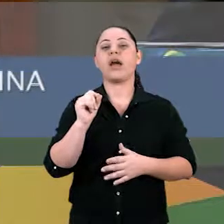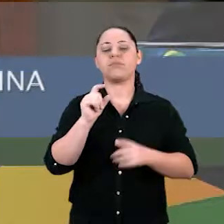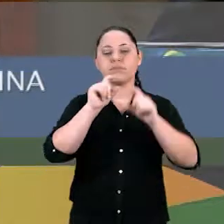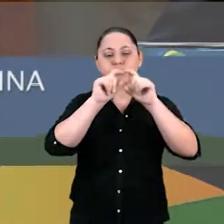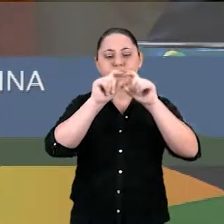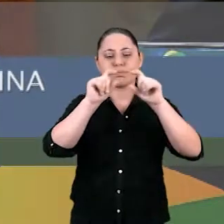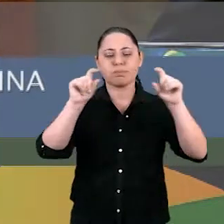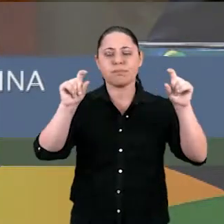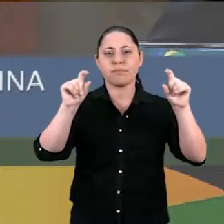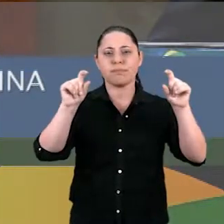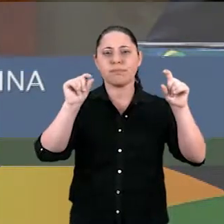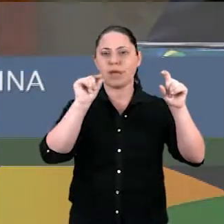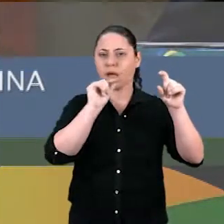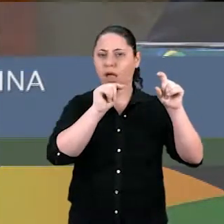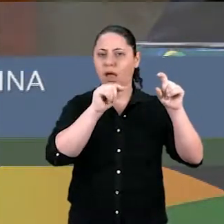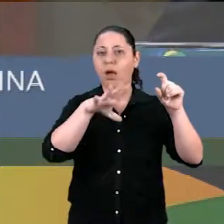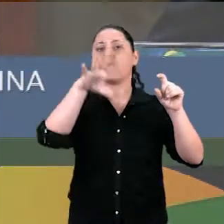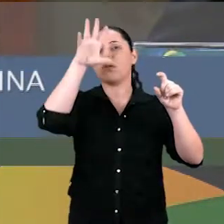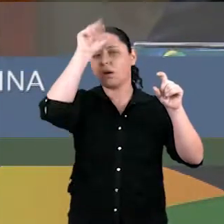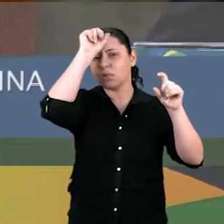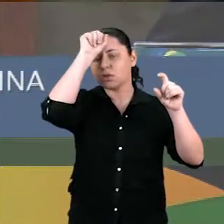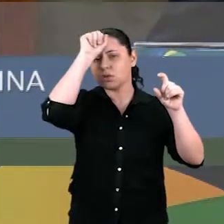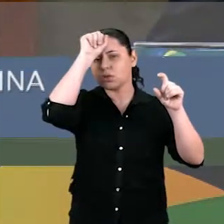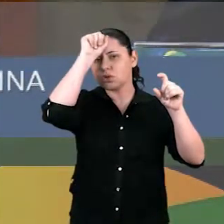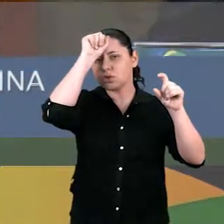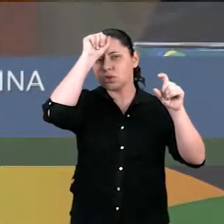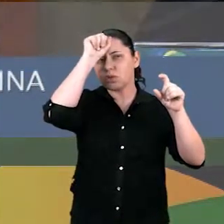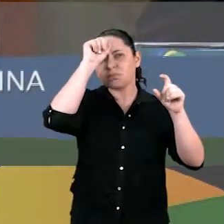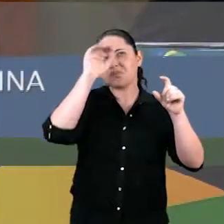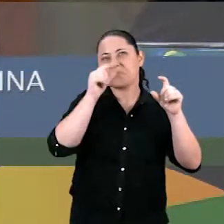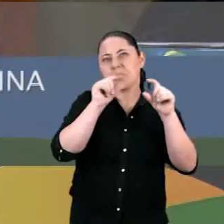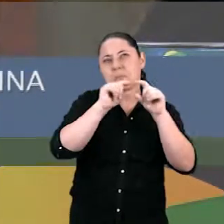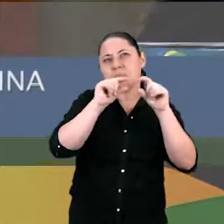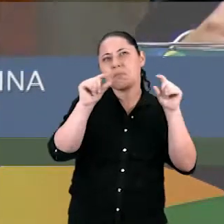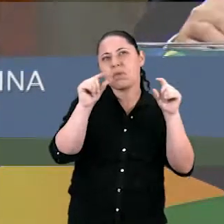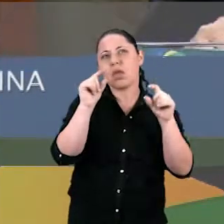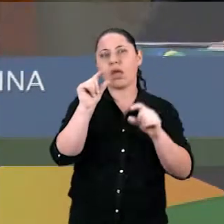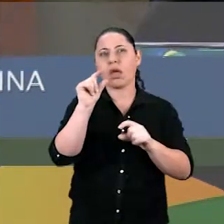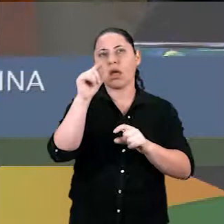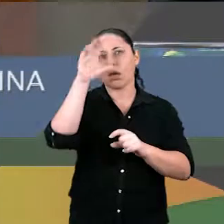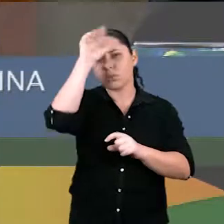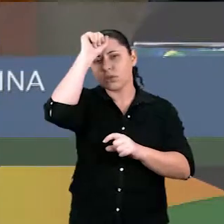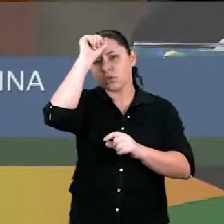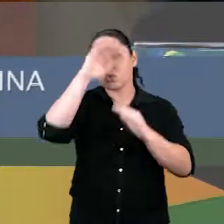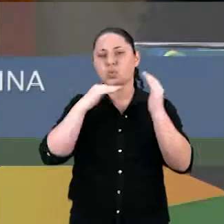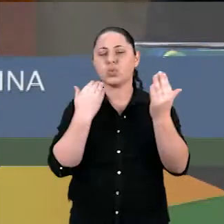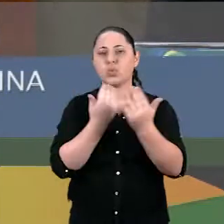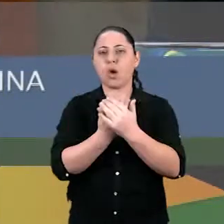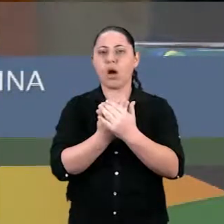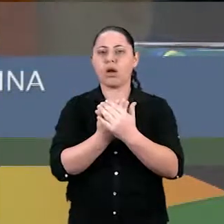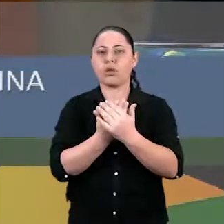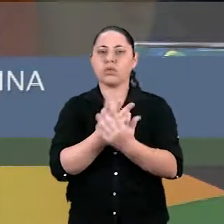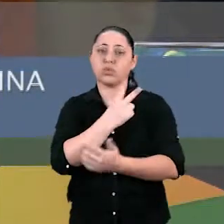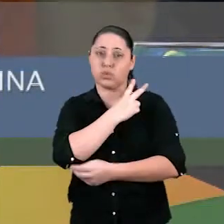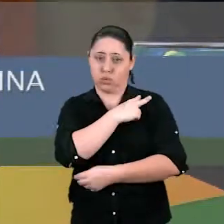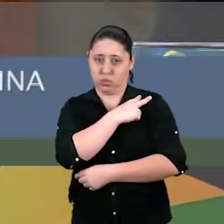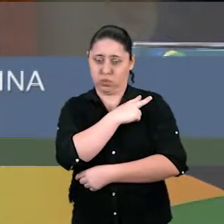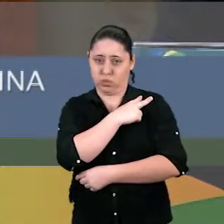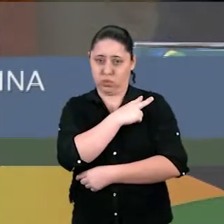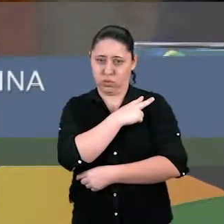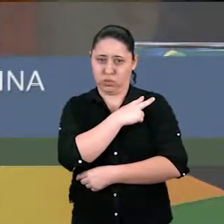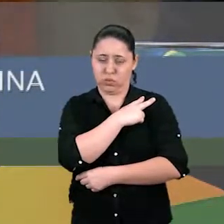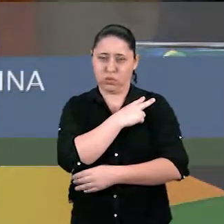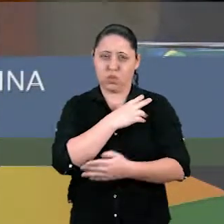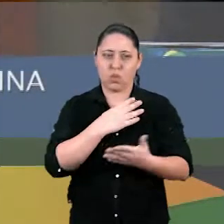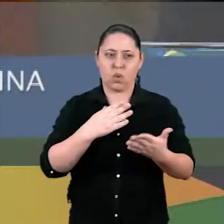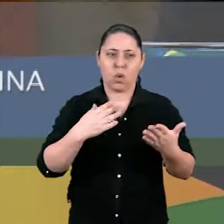a partir do seguinte trecho, um trecho que eu aprendi, um pequeno verso que eu aprendi na escola, no